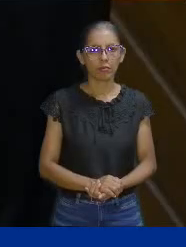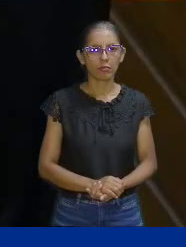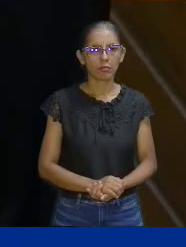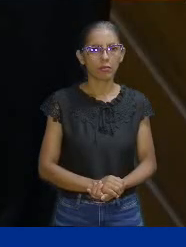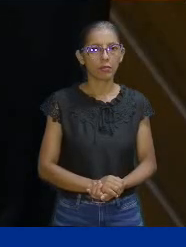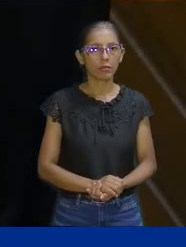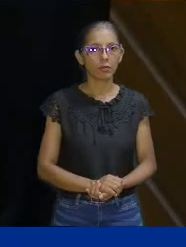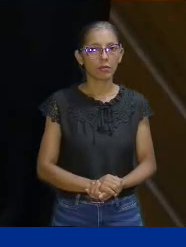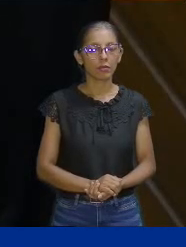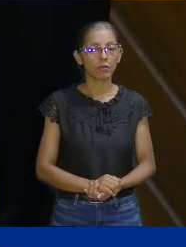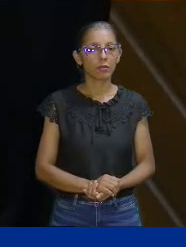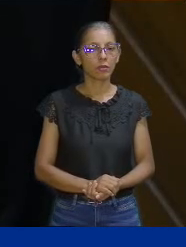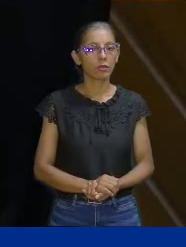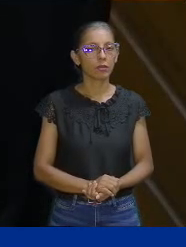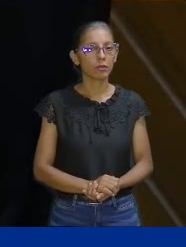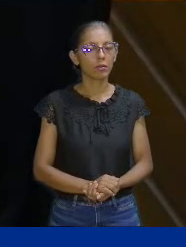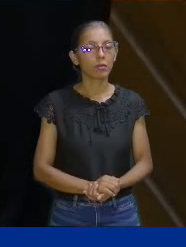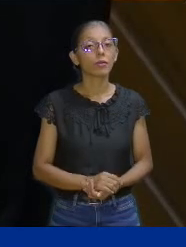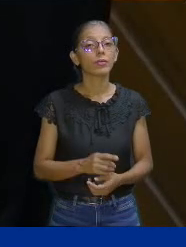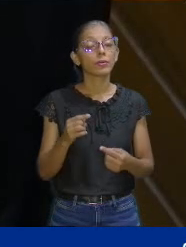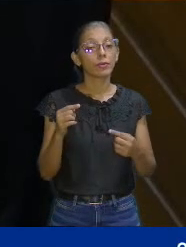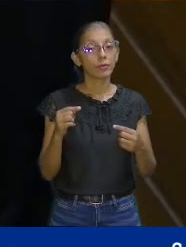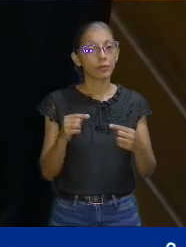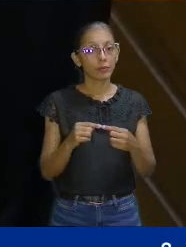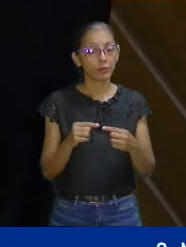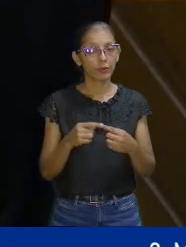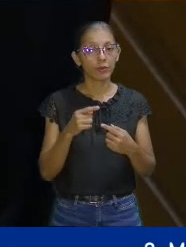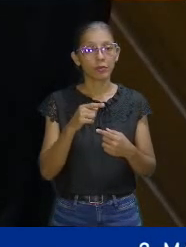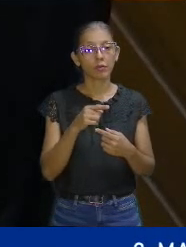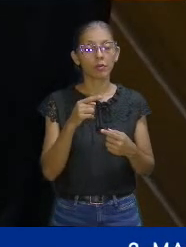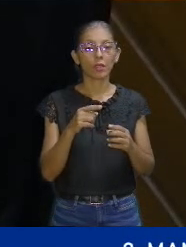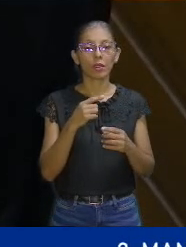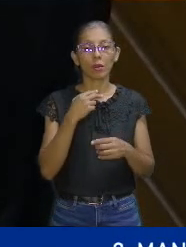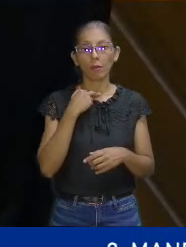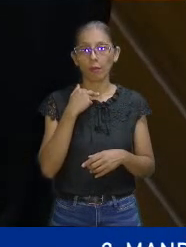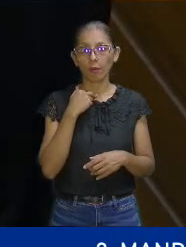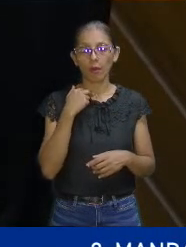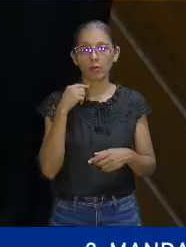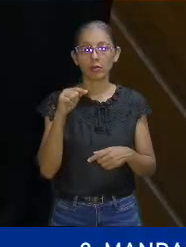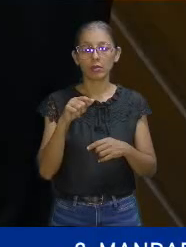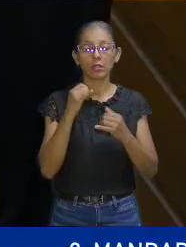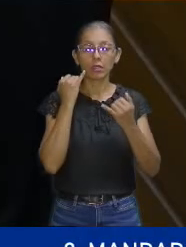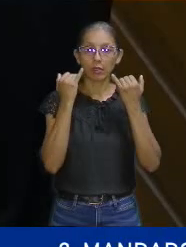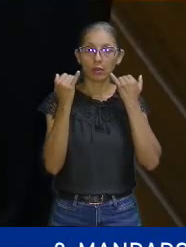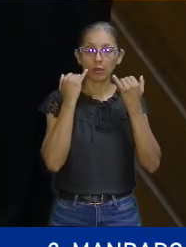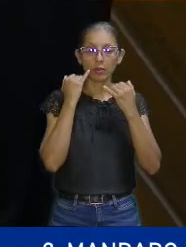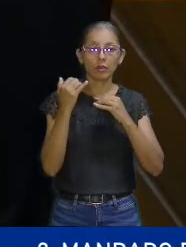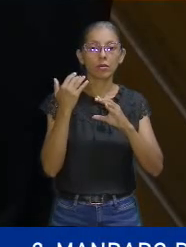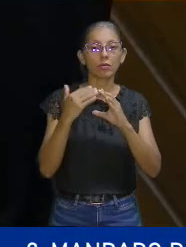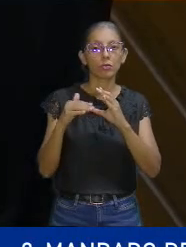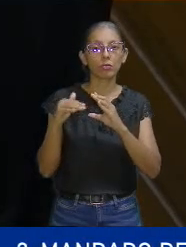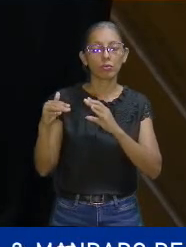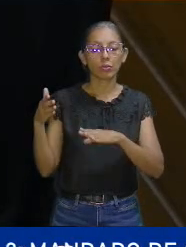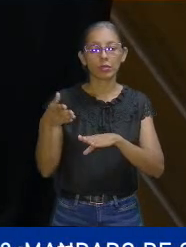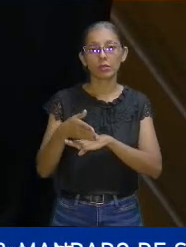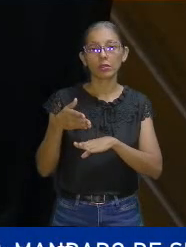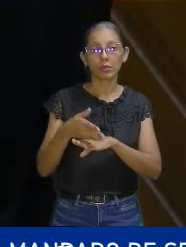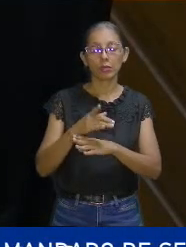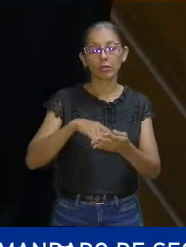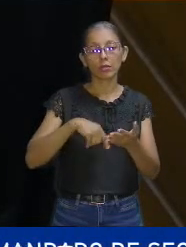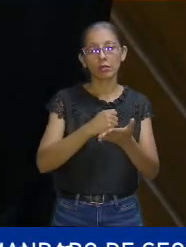O cerne da controvérsia, então, reside na negativa da autoridade supostamente coatora em fornecer Foco no acesso juiz a Normando certos Souza.